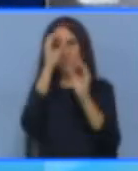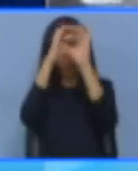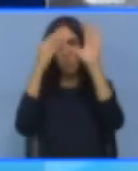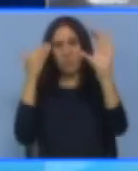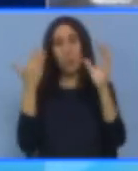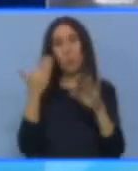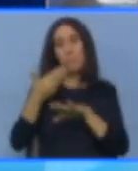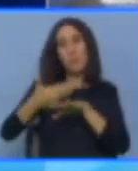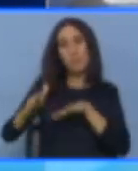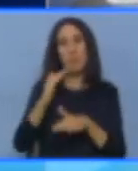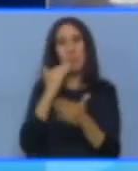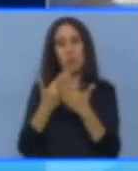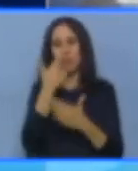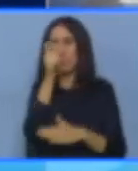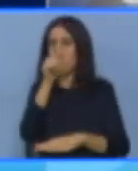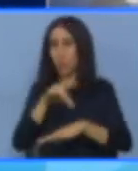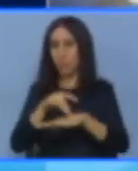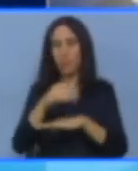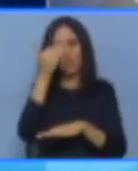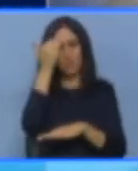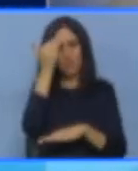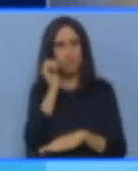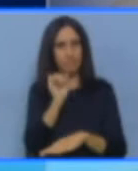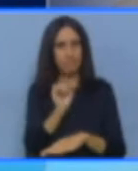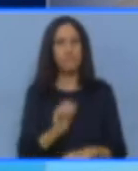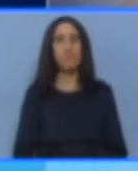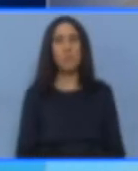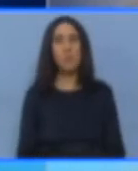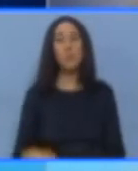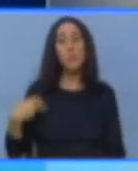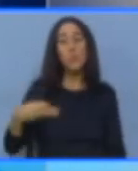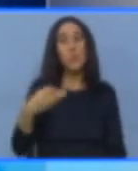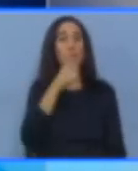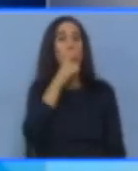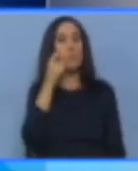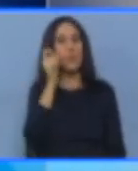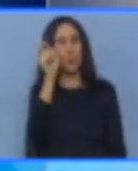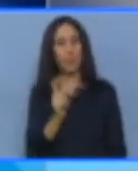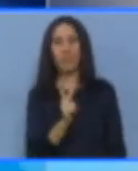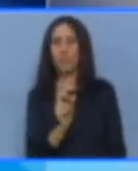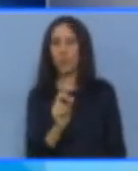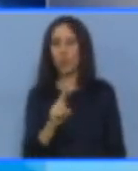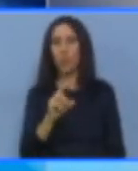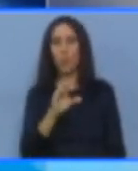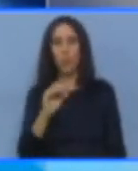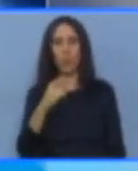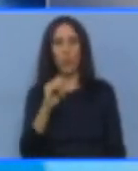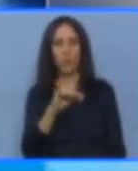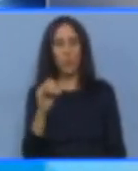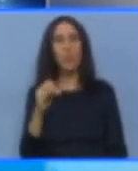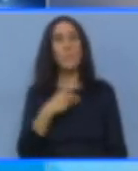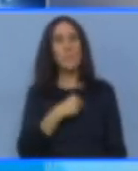ou marginalização do doente mental. Um compromisso de todos os dias de Vítor Cotovio, médico,